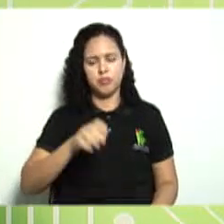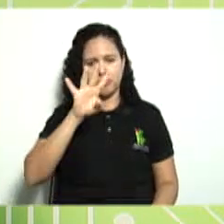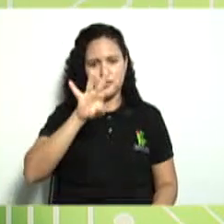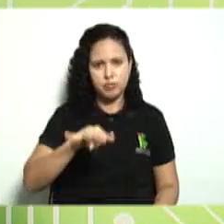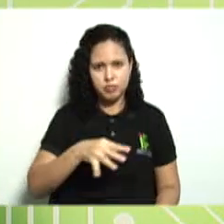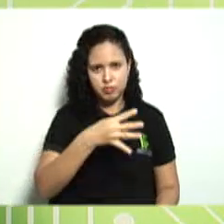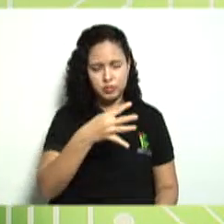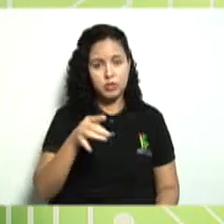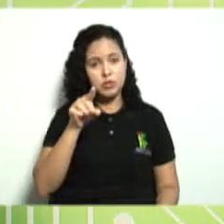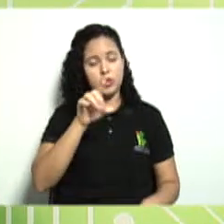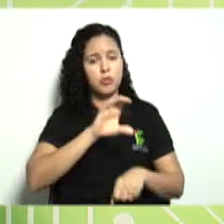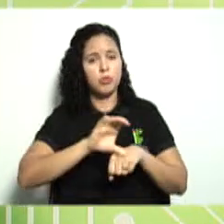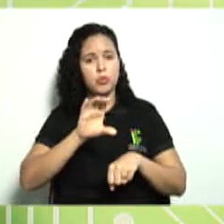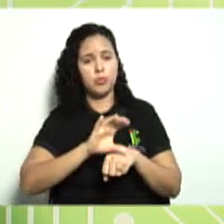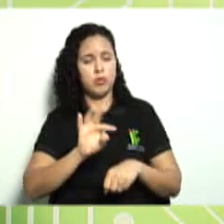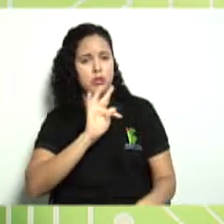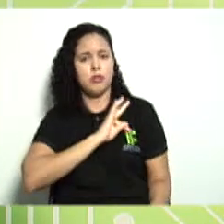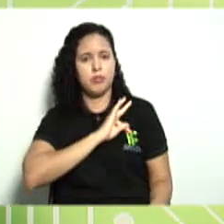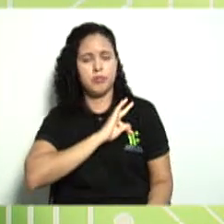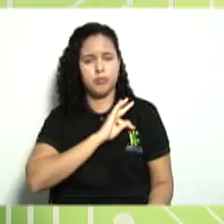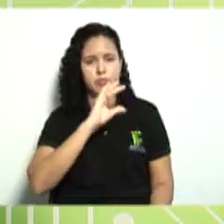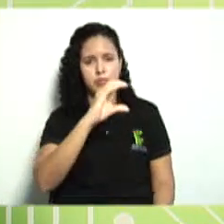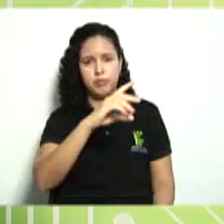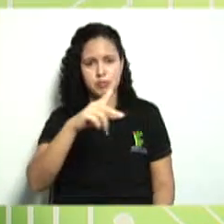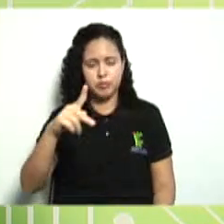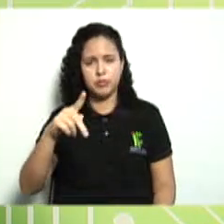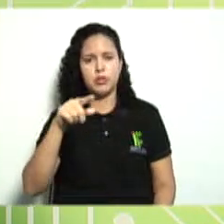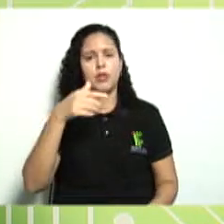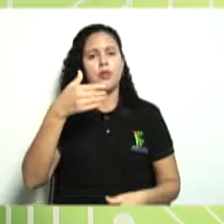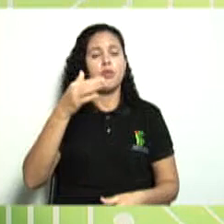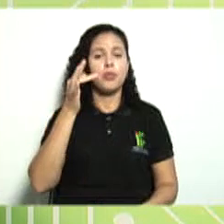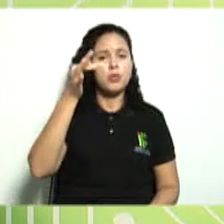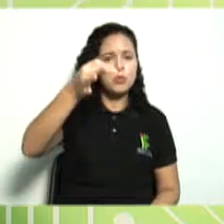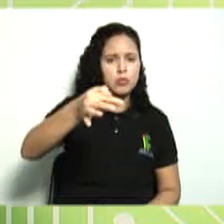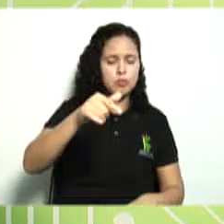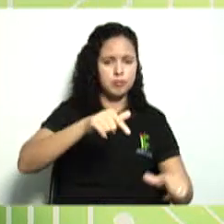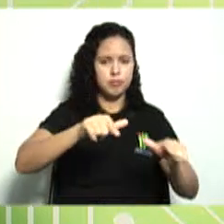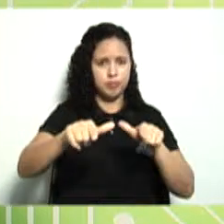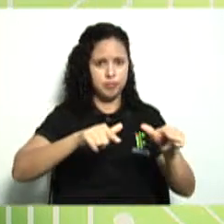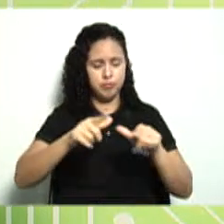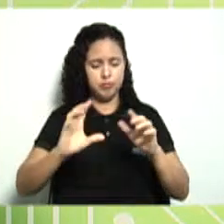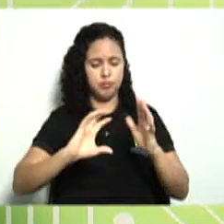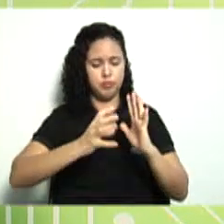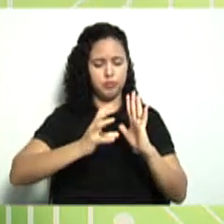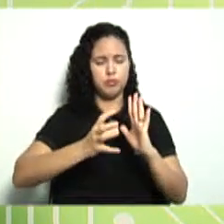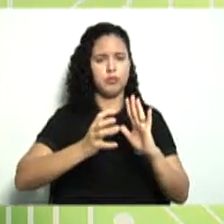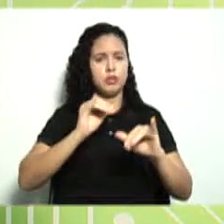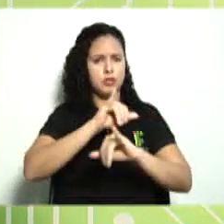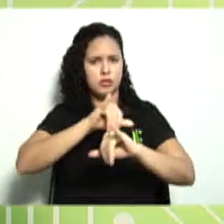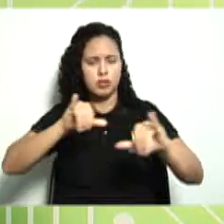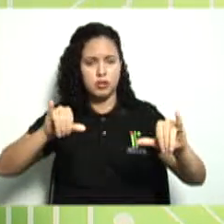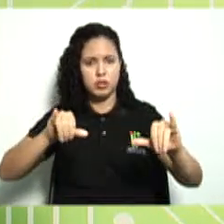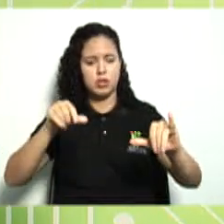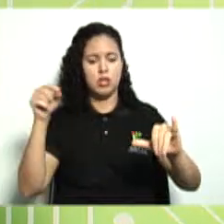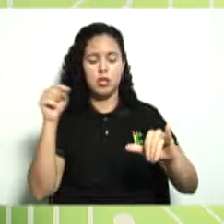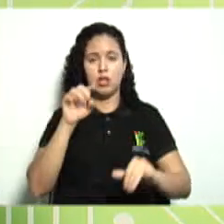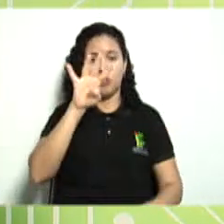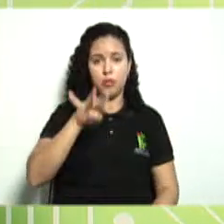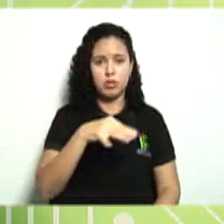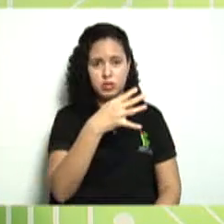em cooperativismo, vão trabalhar muito com dados, vocês vão precisar gerar muitas informações e o Excel, ele